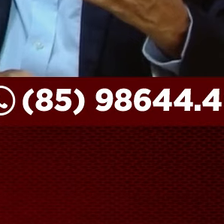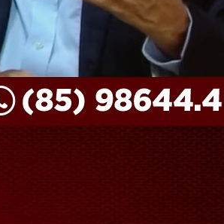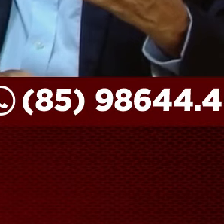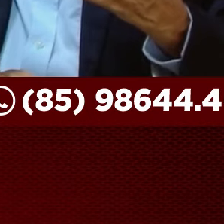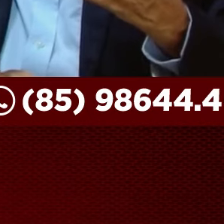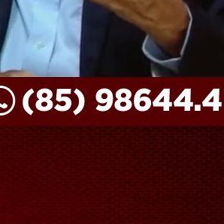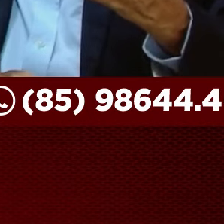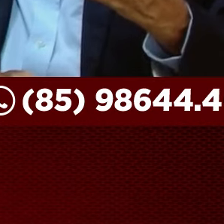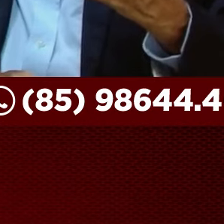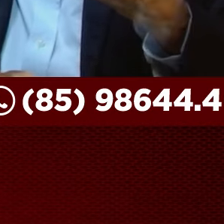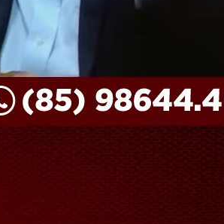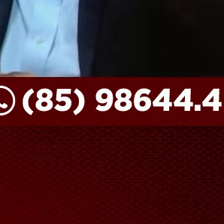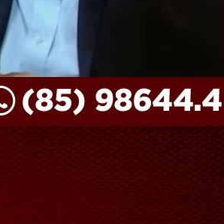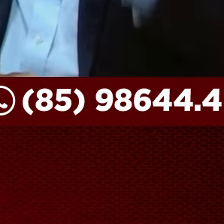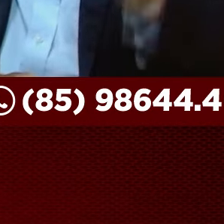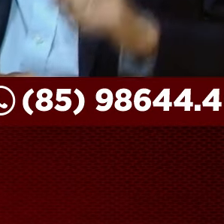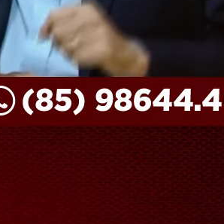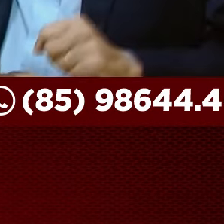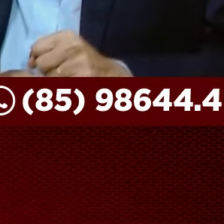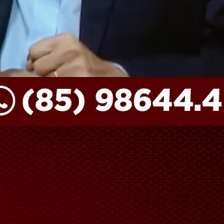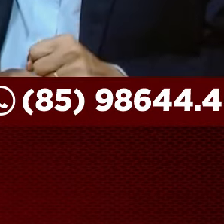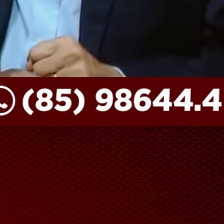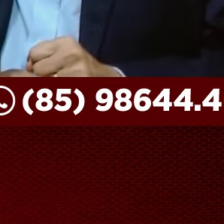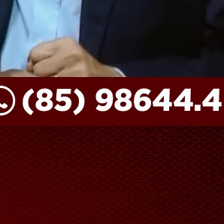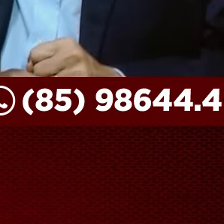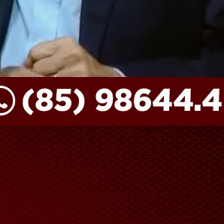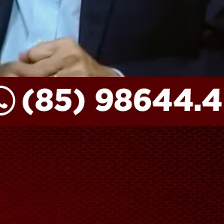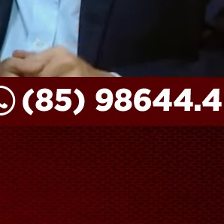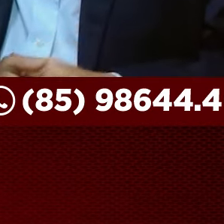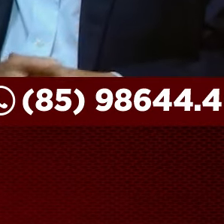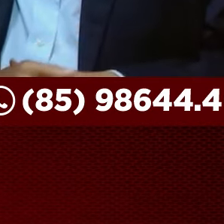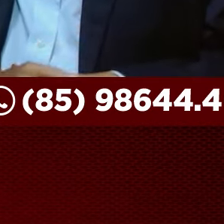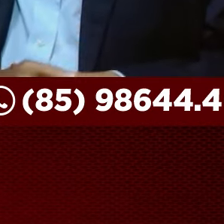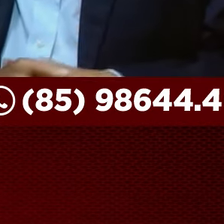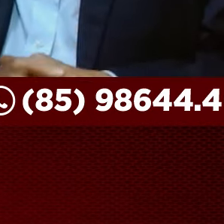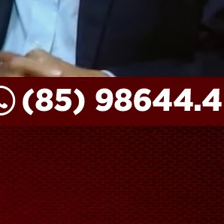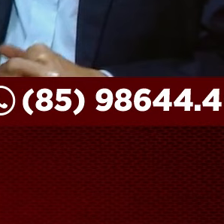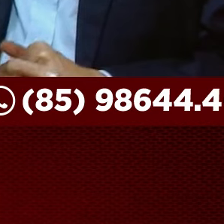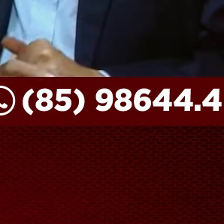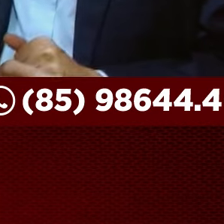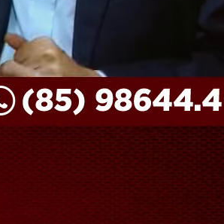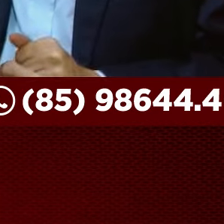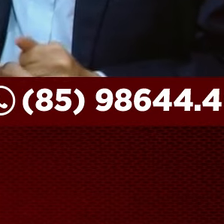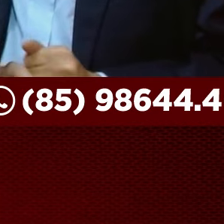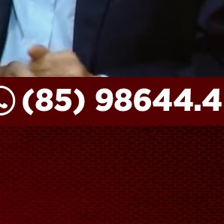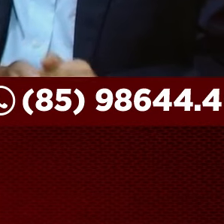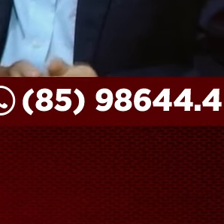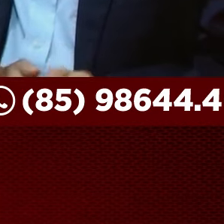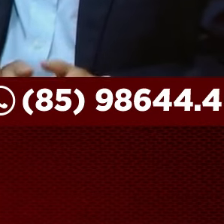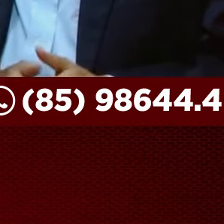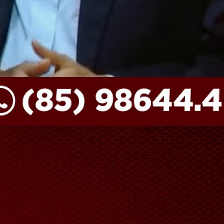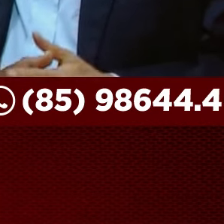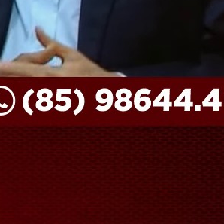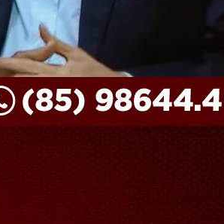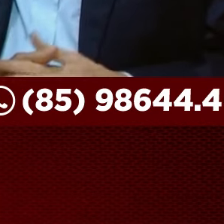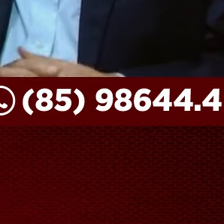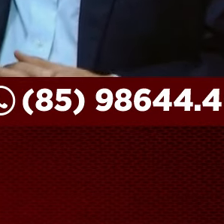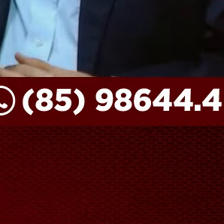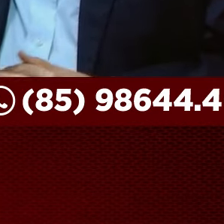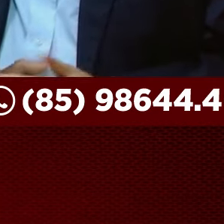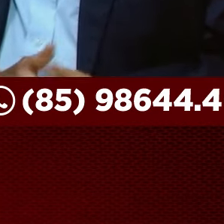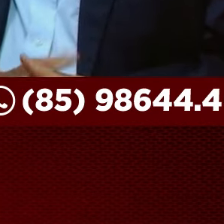cura e evita suicídio. É verdade, Messinho. Vamos ouvir o pronunciamento do